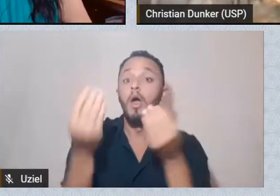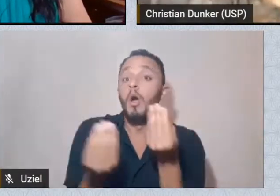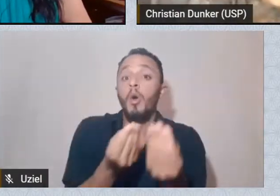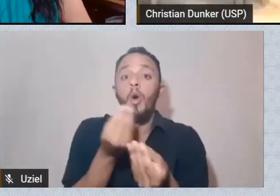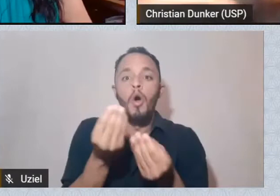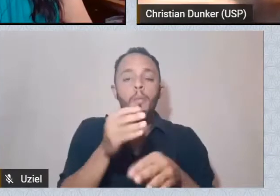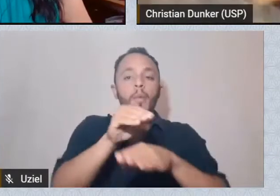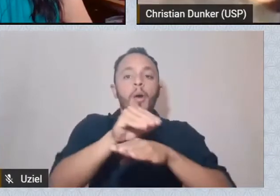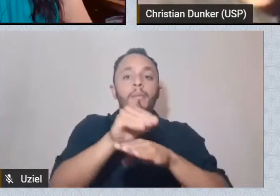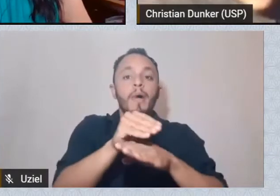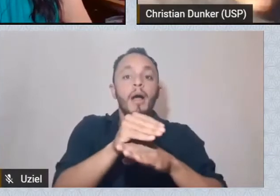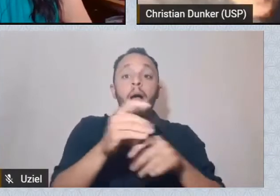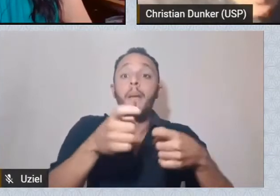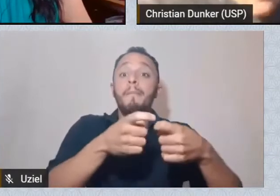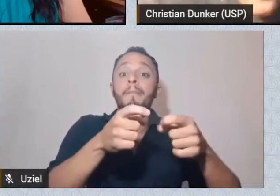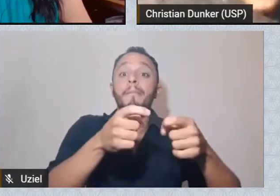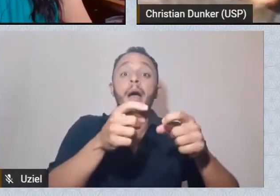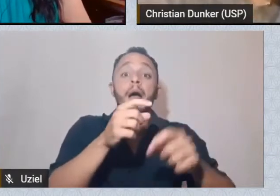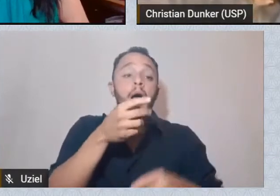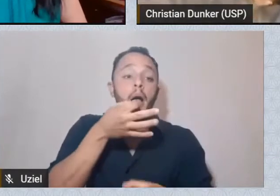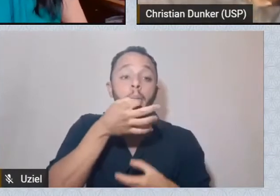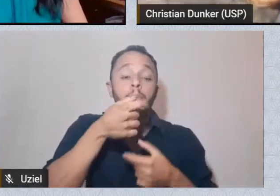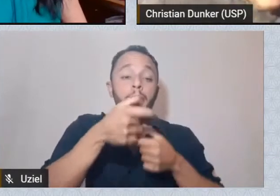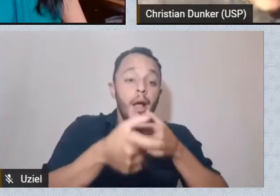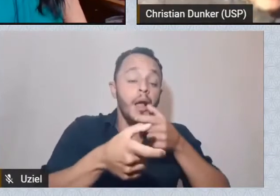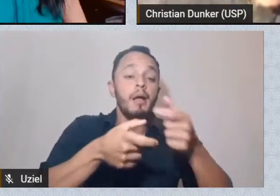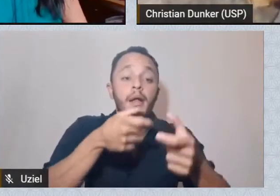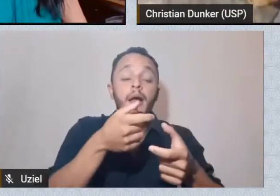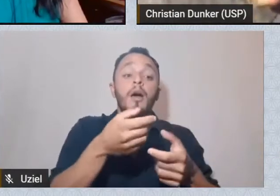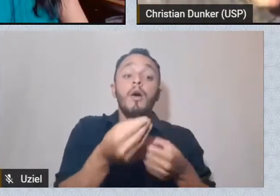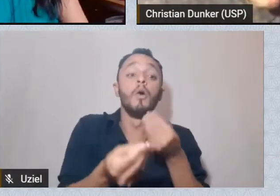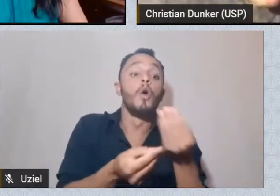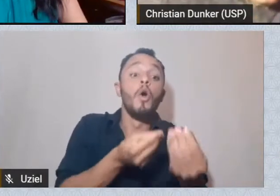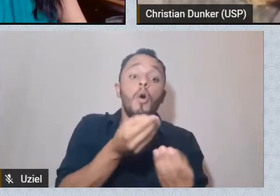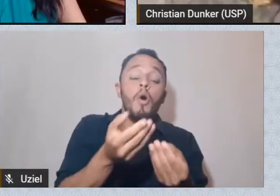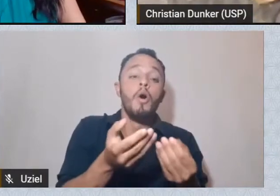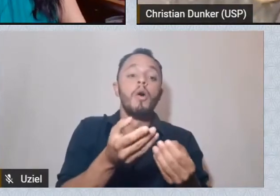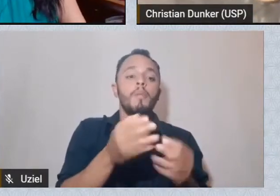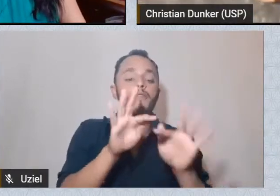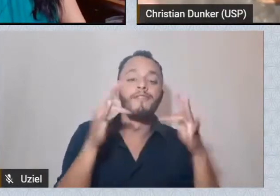está entubado para ouvir dos seus familiares, estão lá